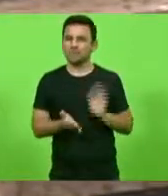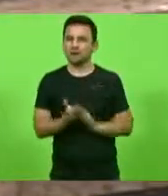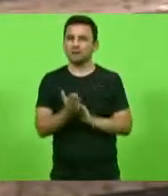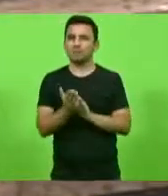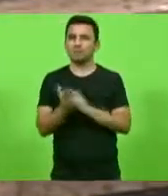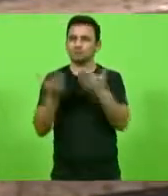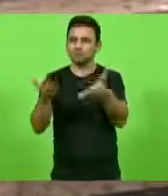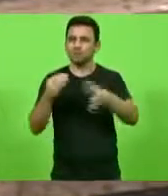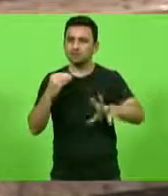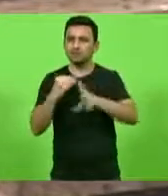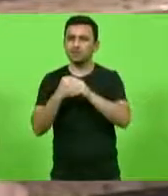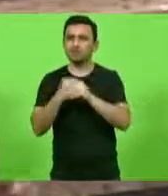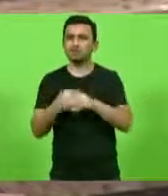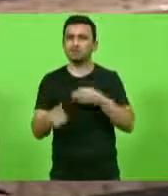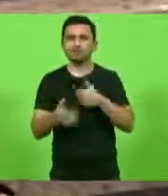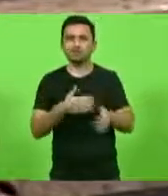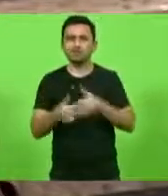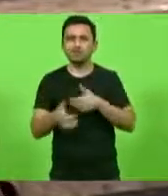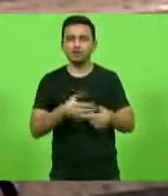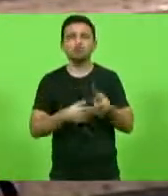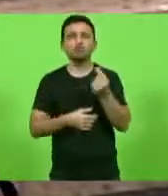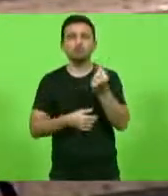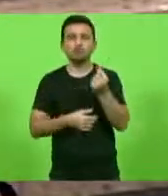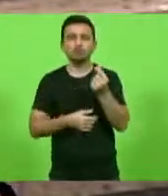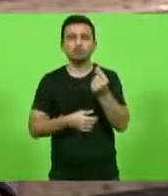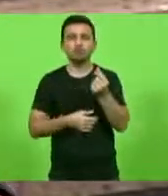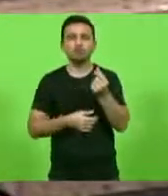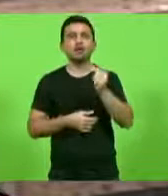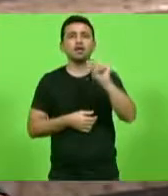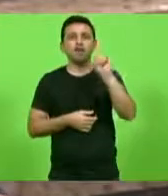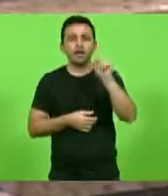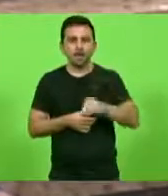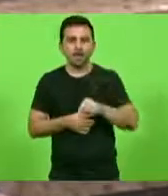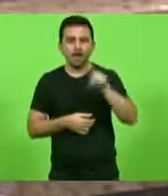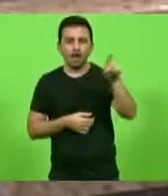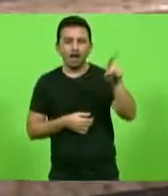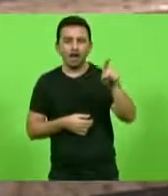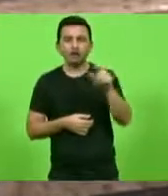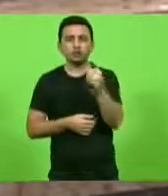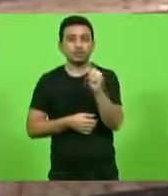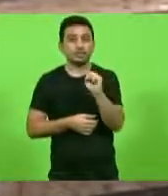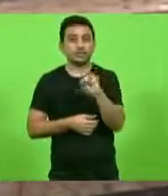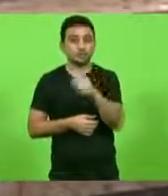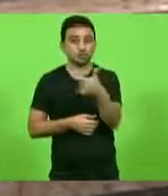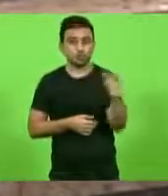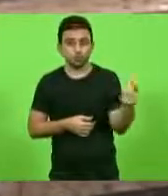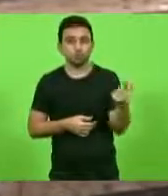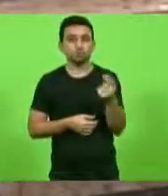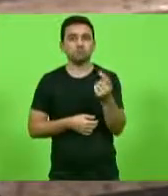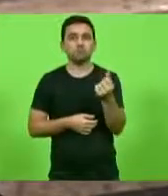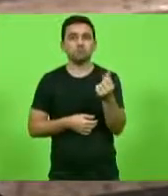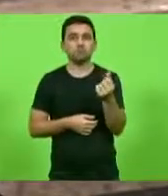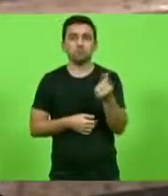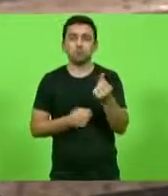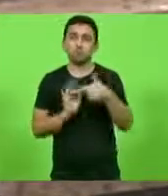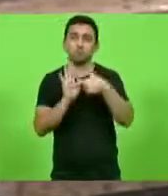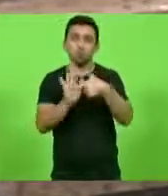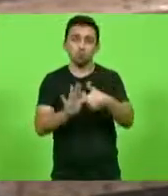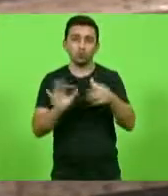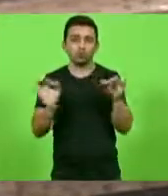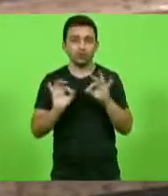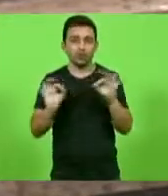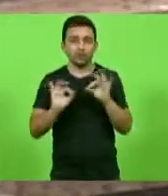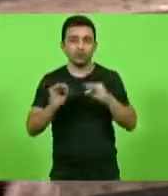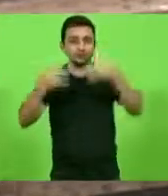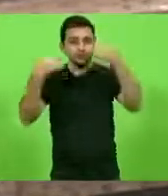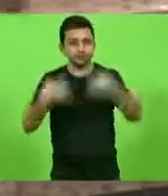emenda, porque, independente de onde vem esse recurso, se é de um recurso fictício que não havia sido declarado de uma forma mais honesta